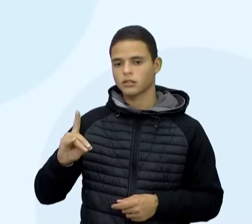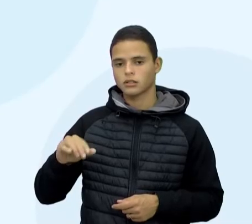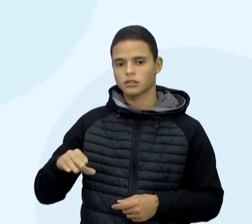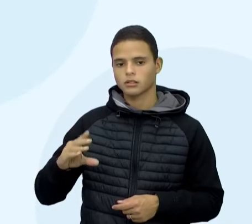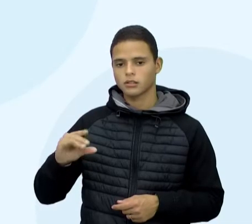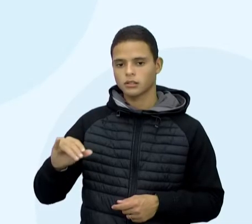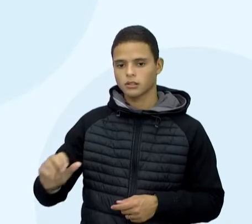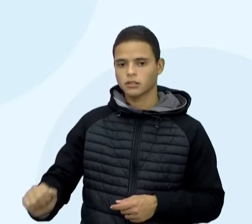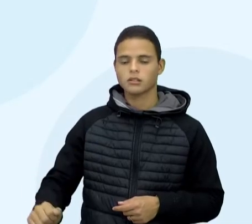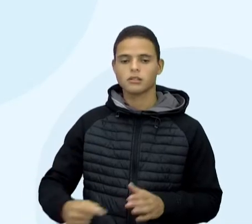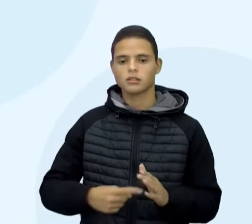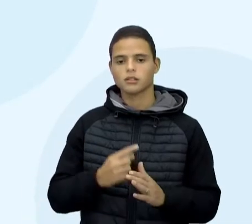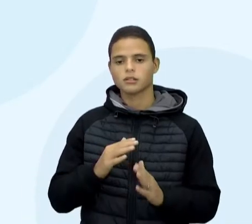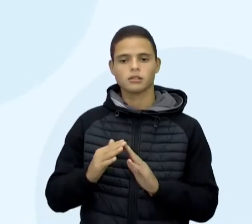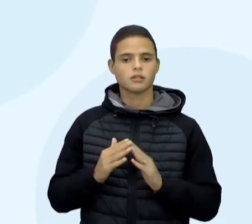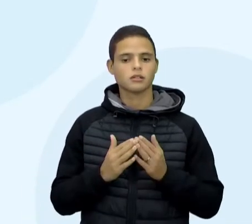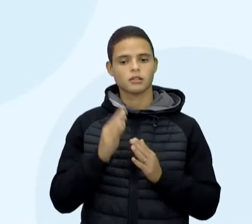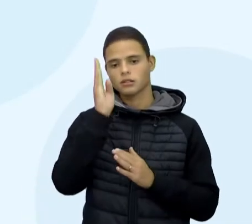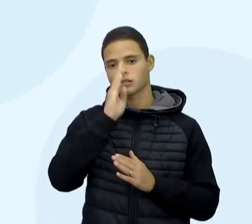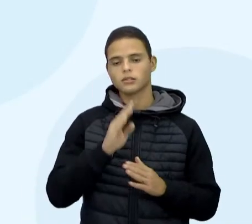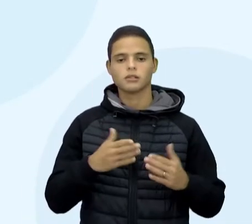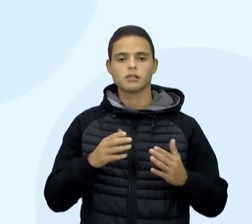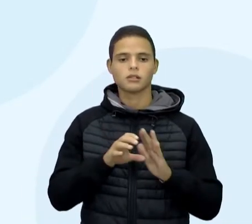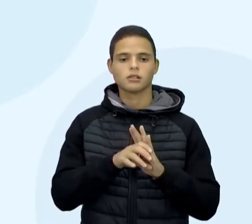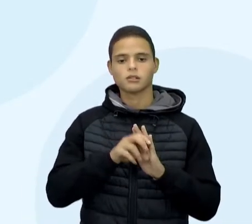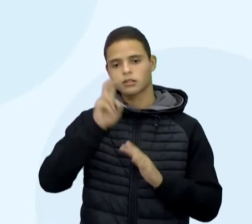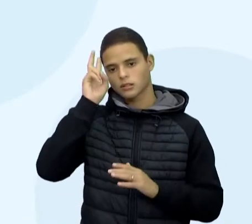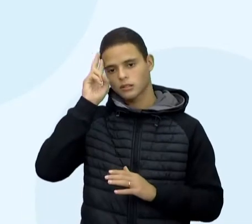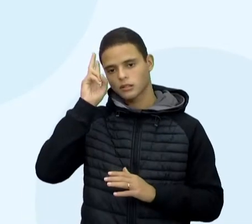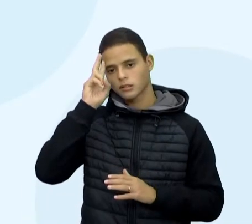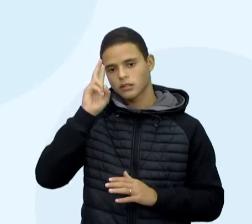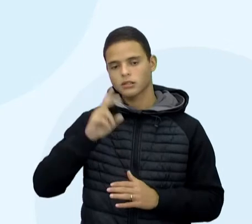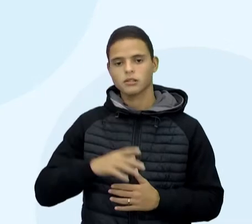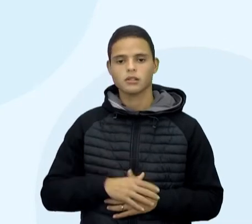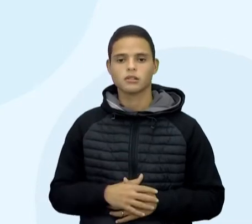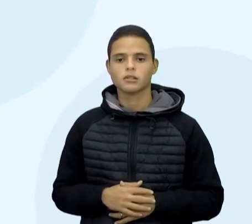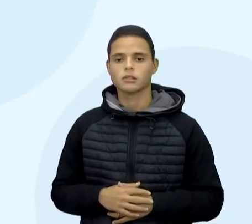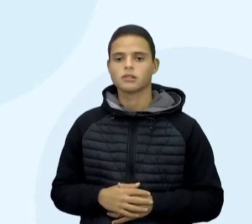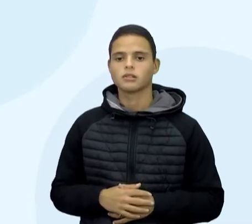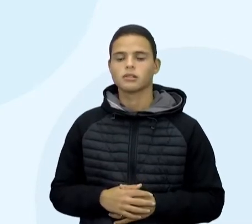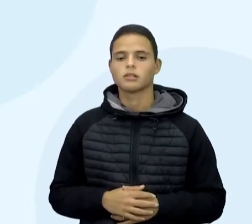Brasil. Qual que é o contexto, então, histórico aí dessa fazenda,